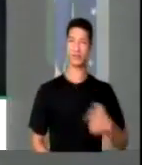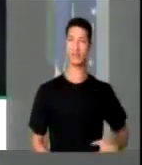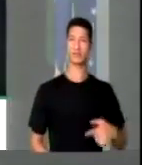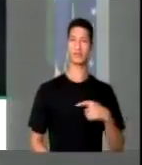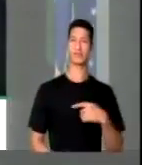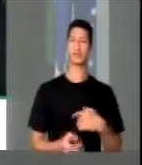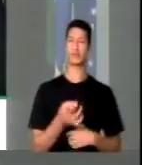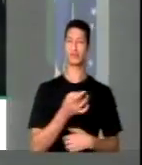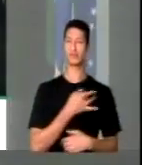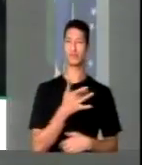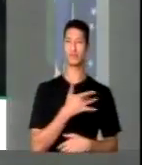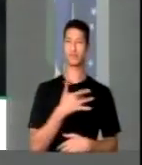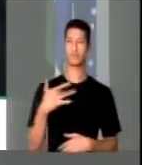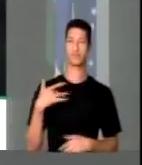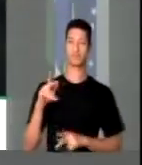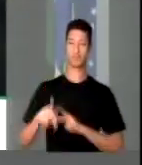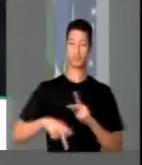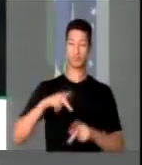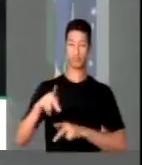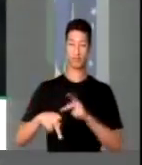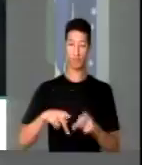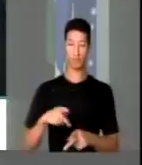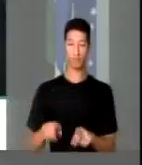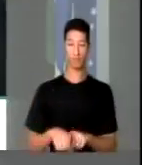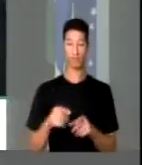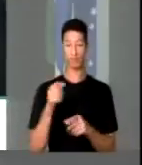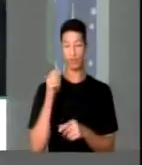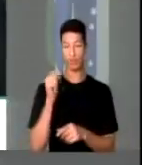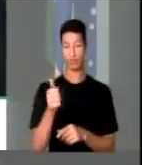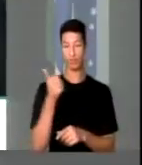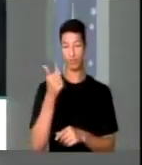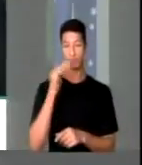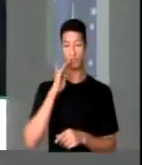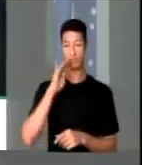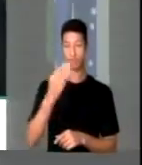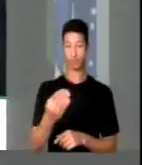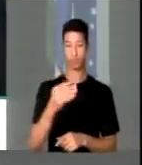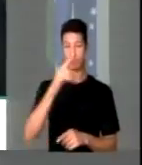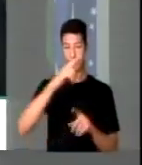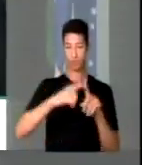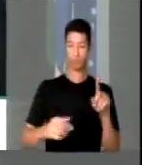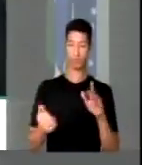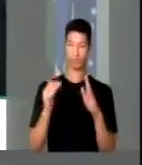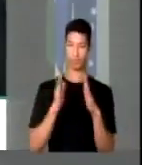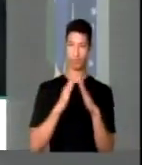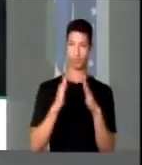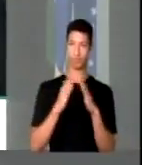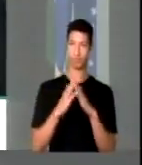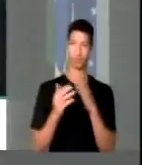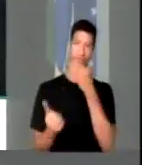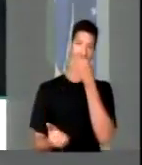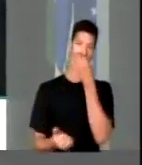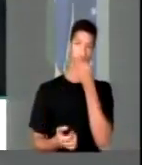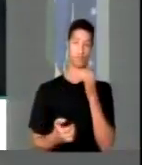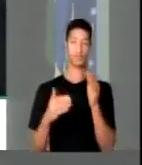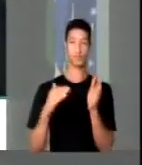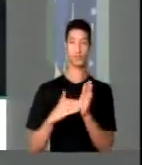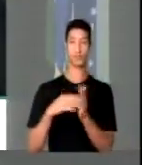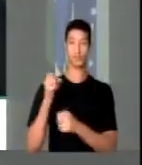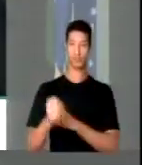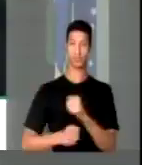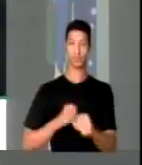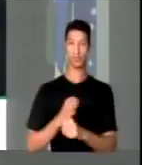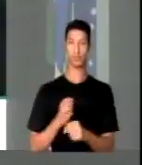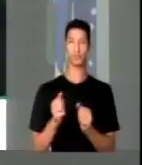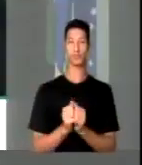temiam danos à saúde da sua população de quase 1,5 bilhão de habitantes. Nos últimos